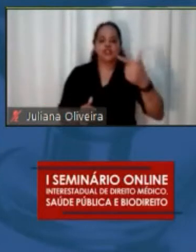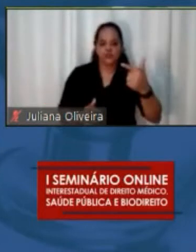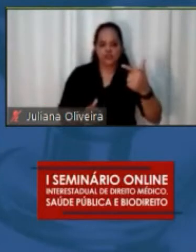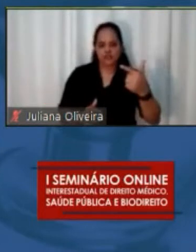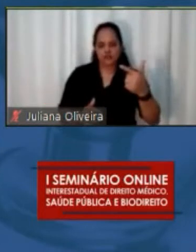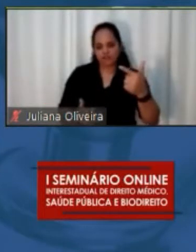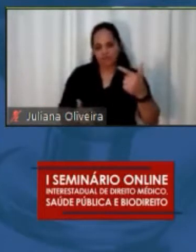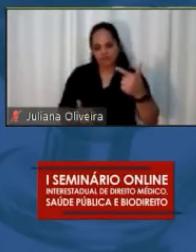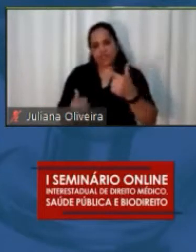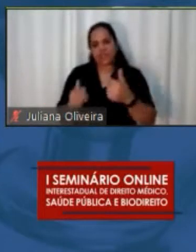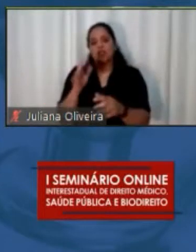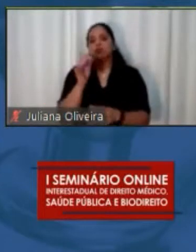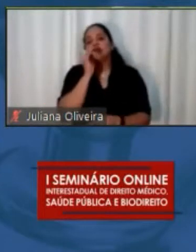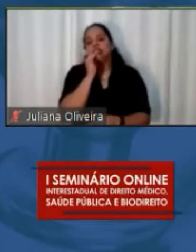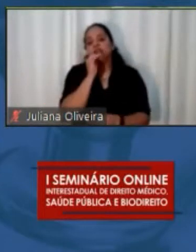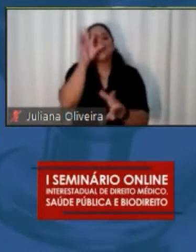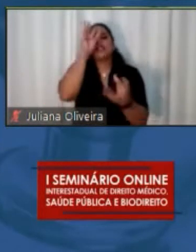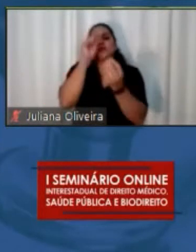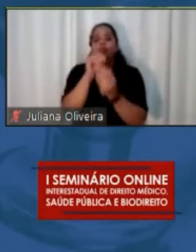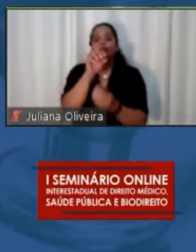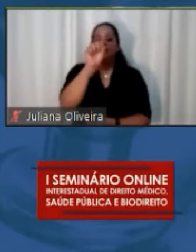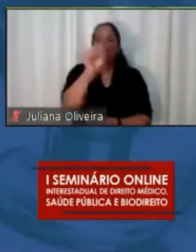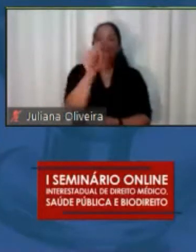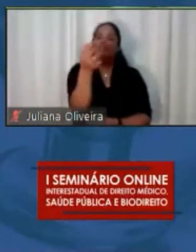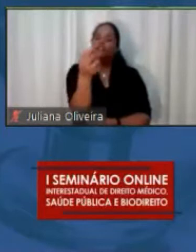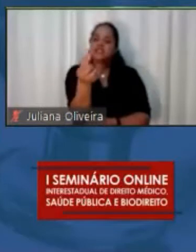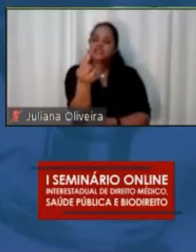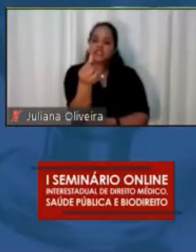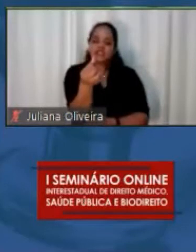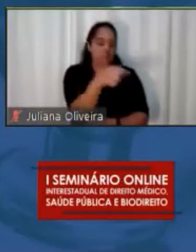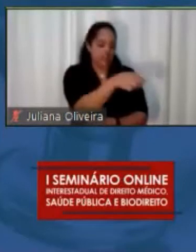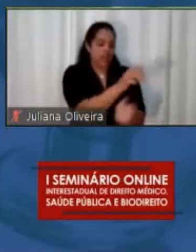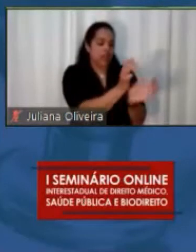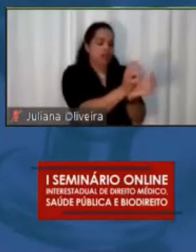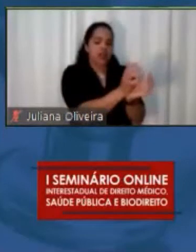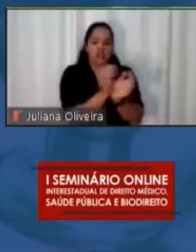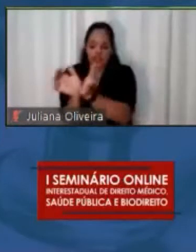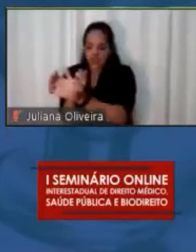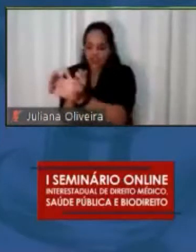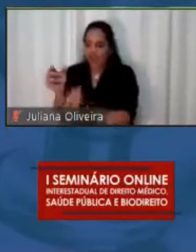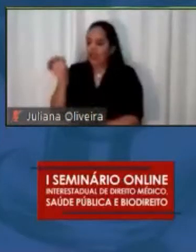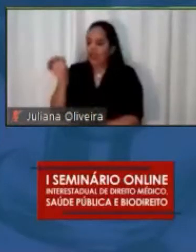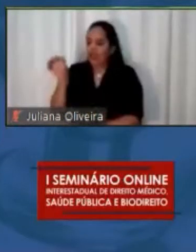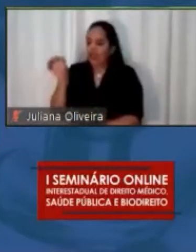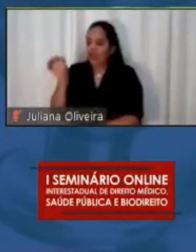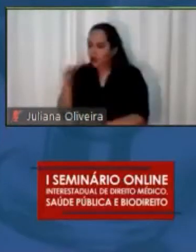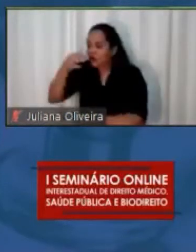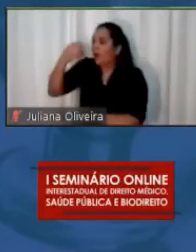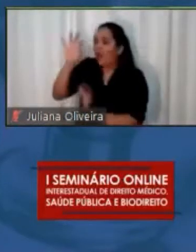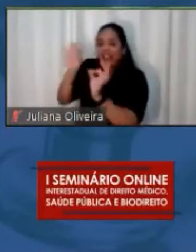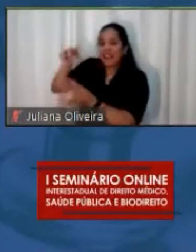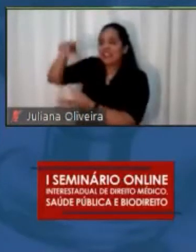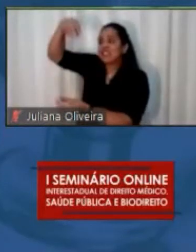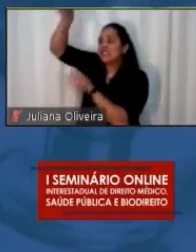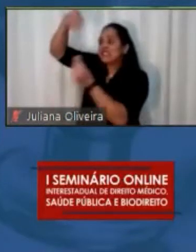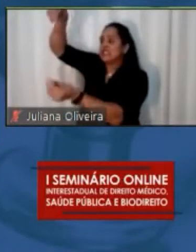do grupo que não tomou eritropoetina e 59% do grupo que tomou eritropoetina. O número de unidades